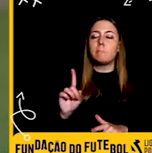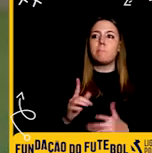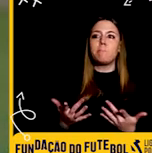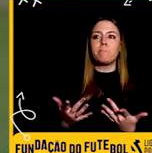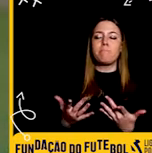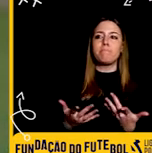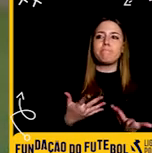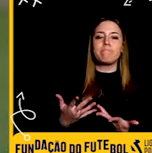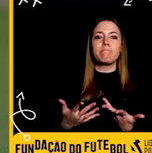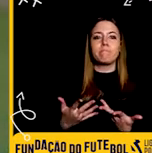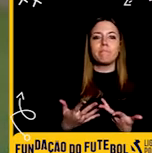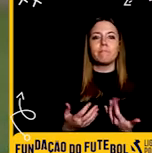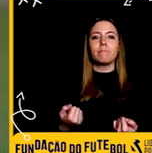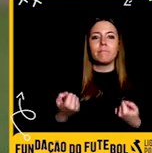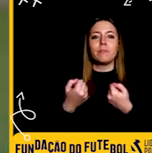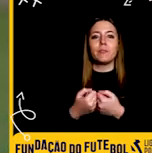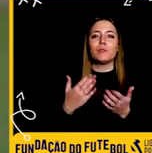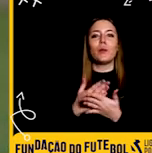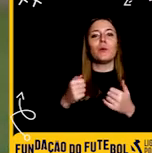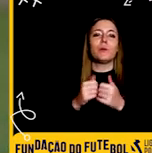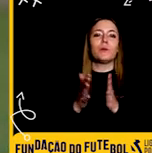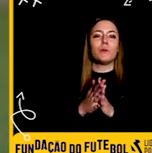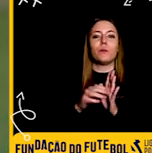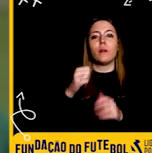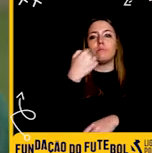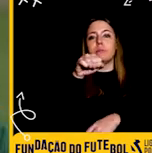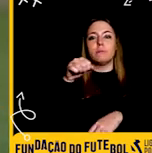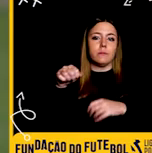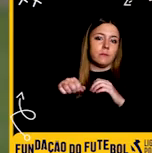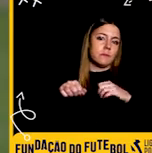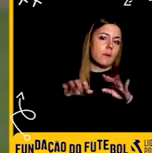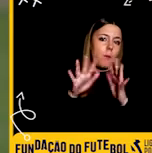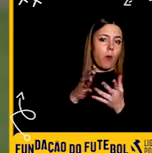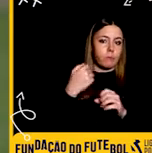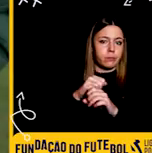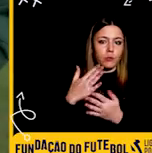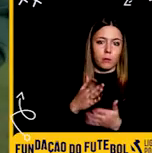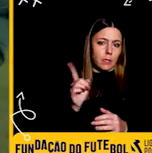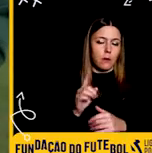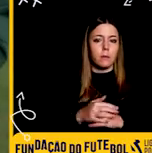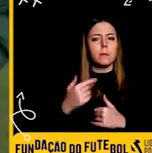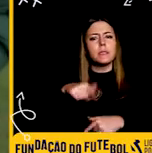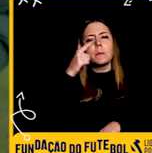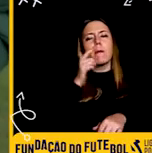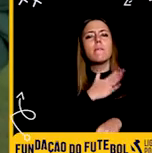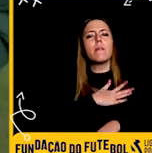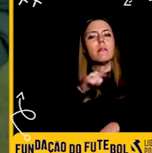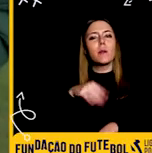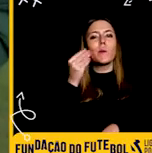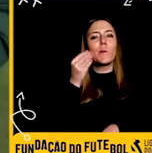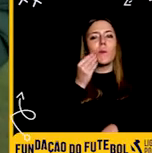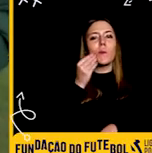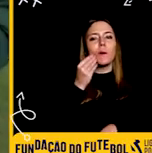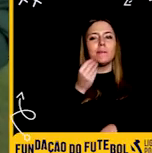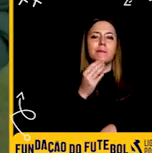aquele, digamos, um jogo dos cabeçudos, que é mais ou menos isso. E os adeptos serranos aqui, como é que